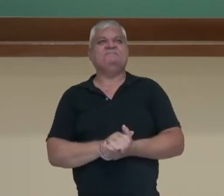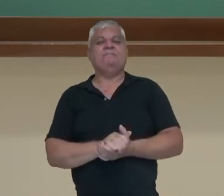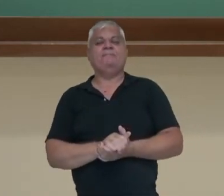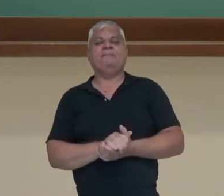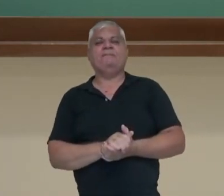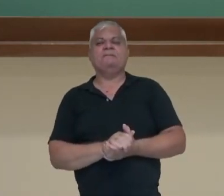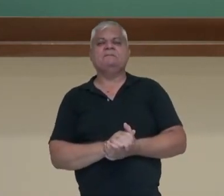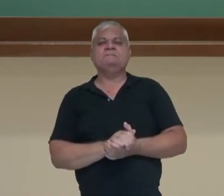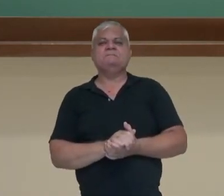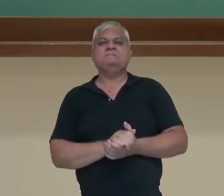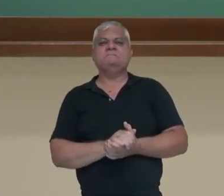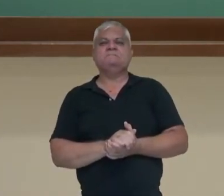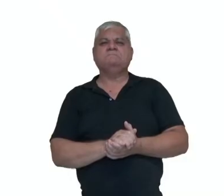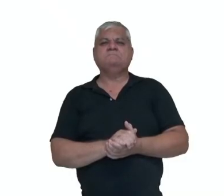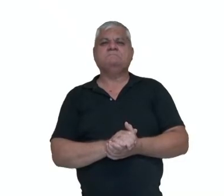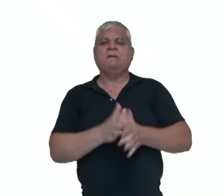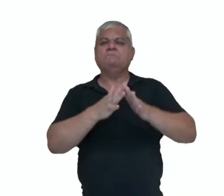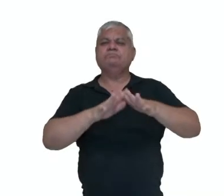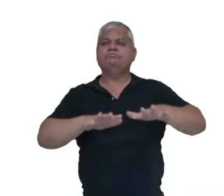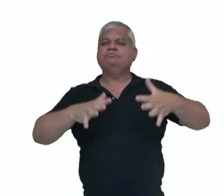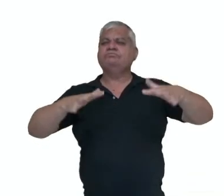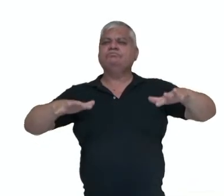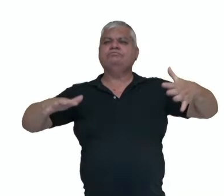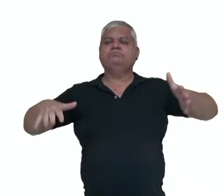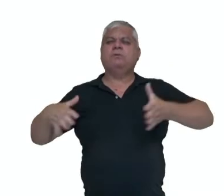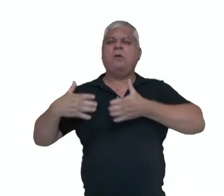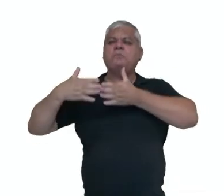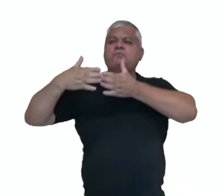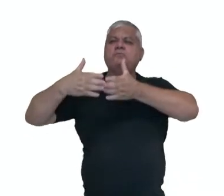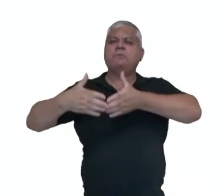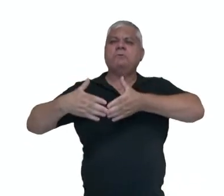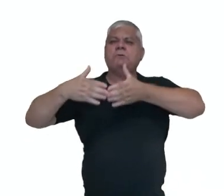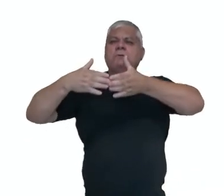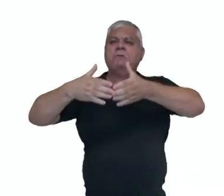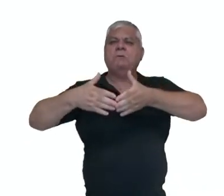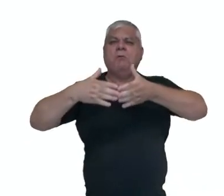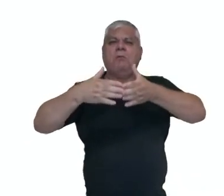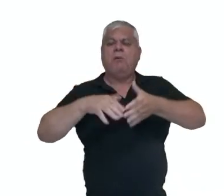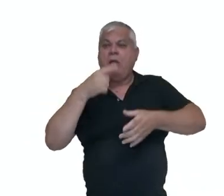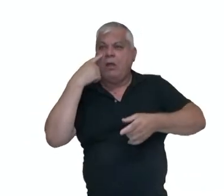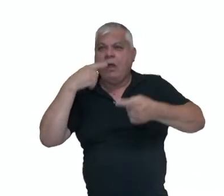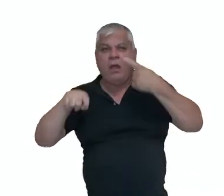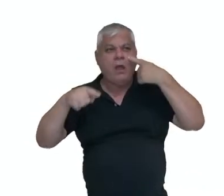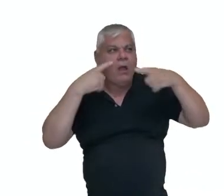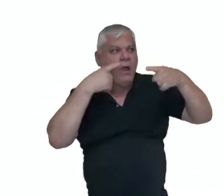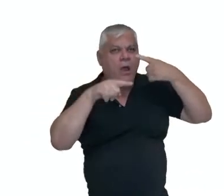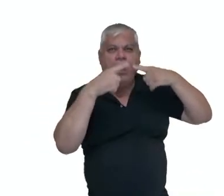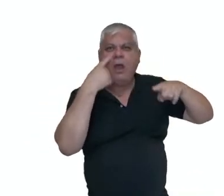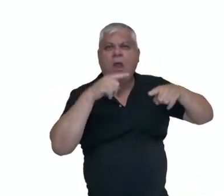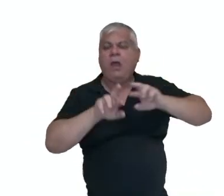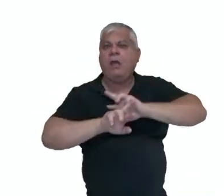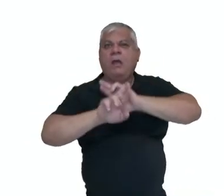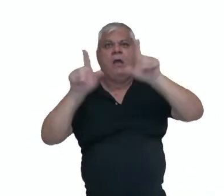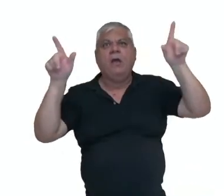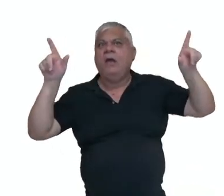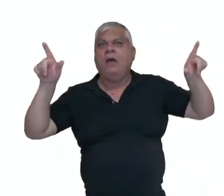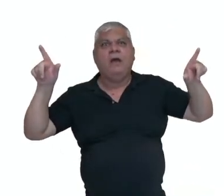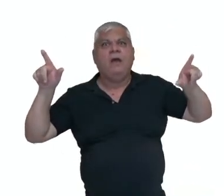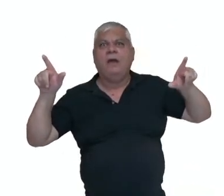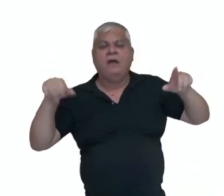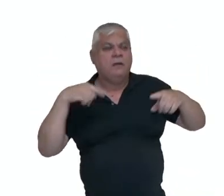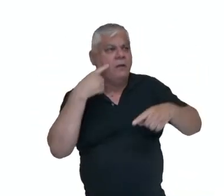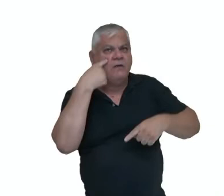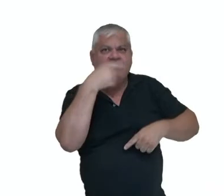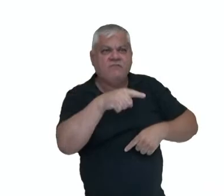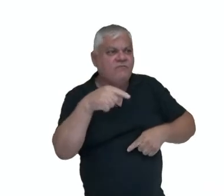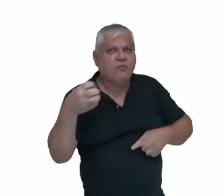As viagens marítimas também produziram um desencantamento ou a desmistificação do mundo, exigindo novas explicações